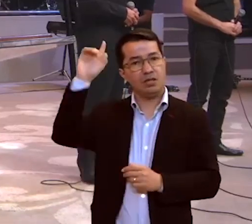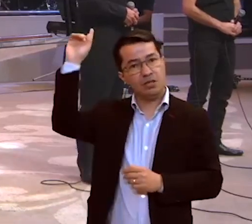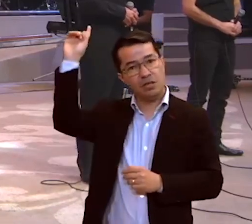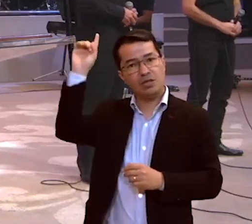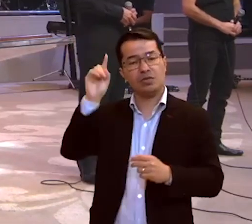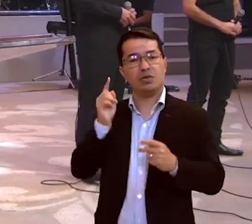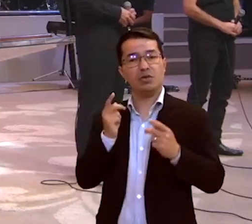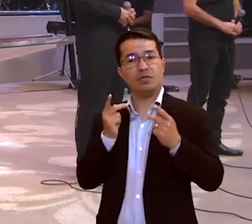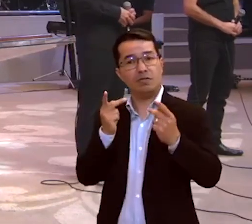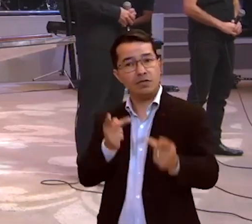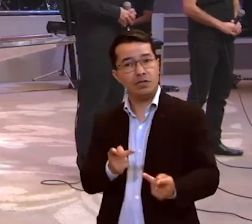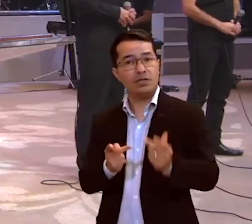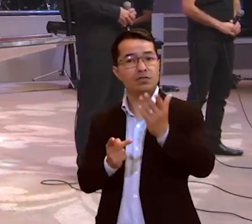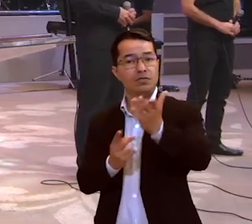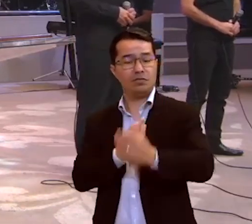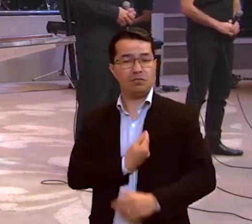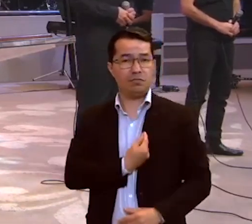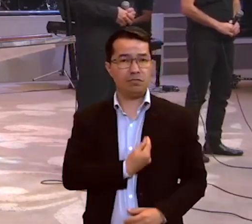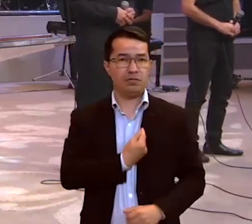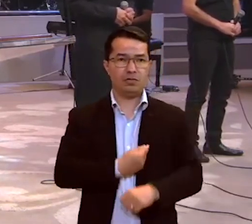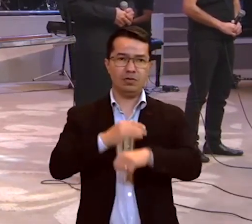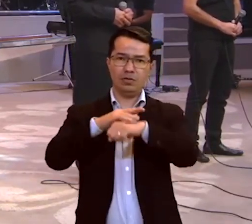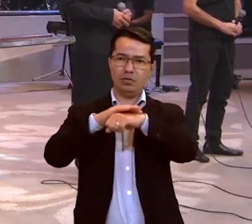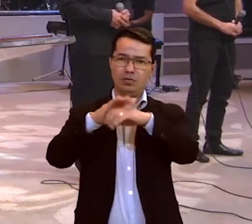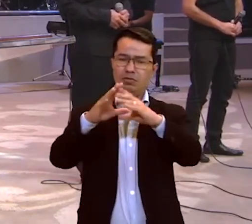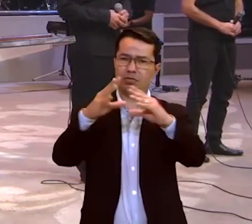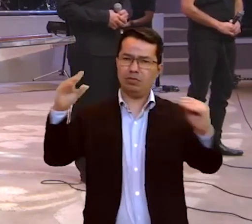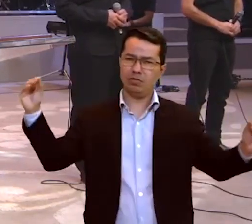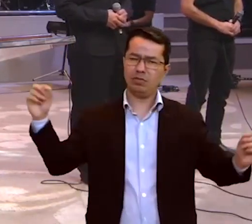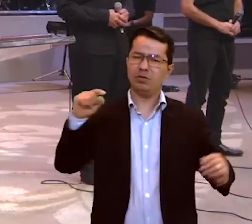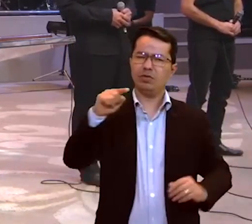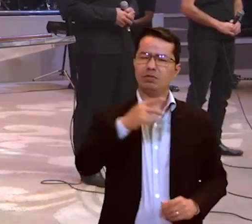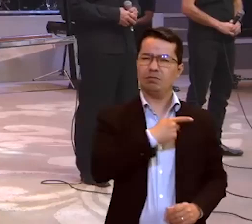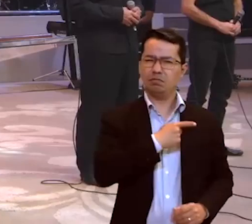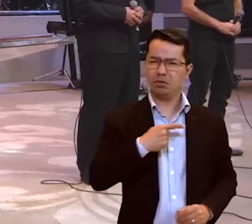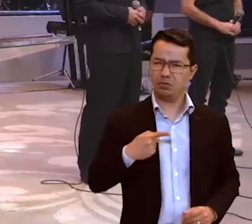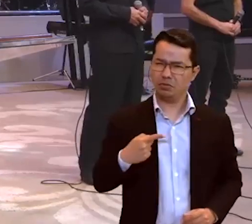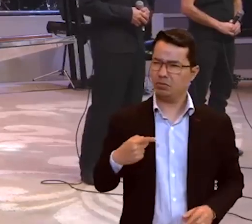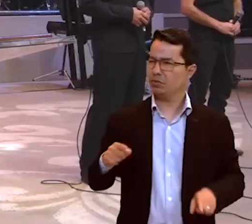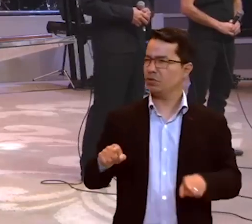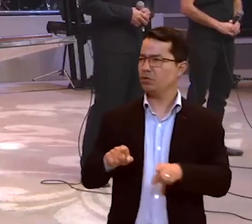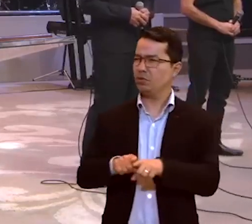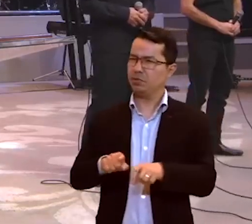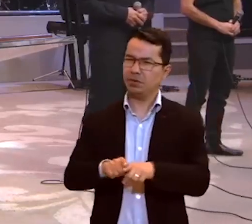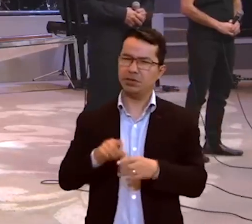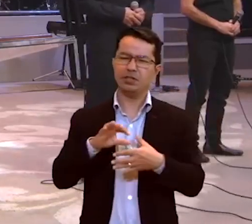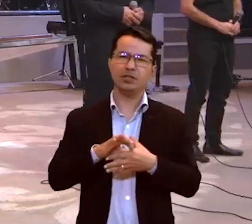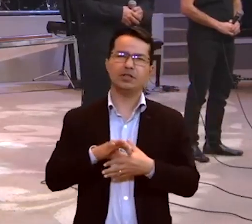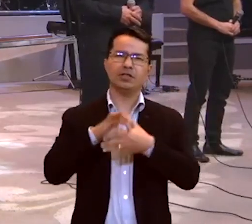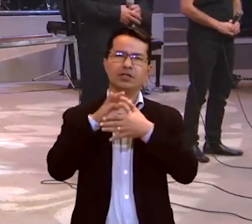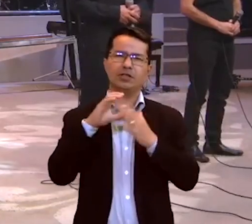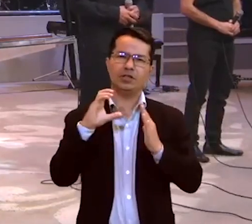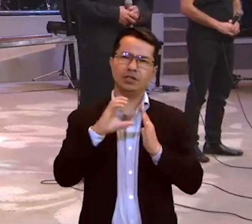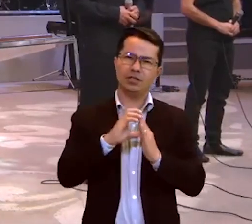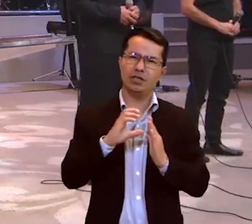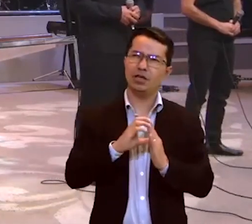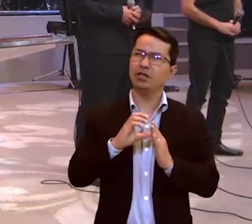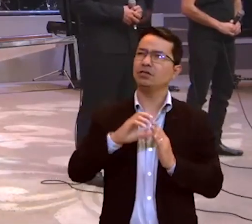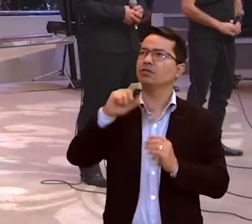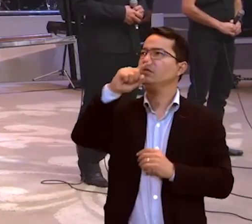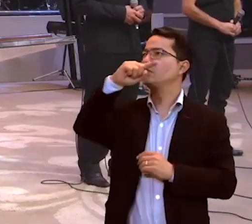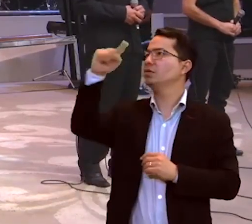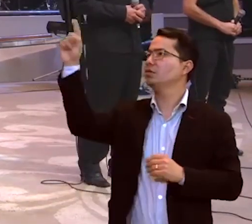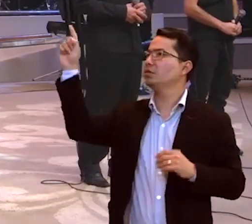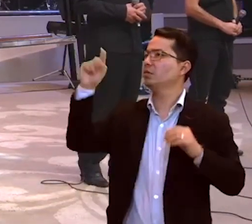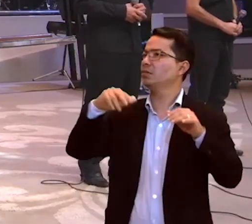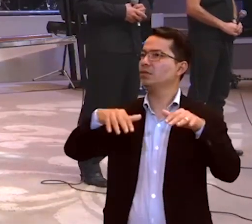te fortaleça. Então você que, pastor da igreja, vem aqui me ajudar, sentinelas, diáconos, líderes de célula. Alguns vão ficar ali na galeria,